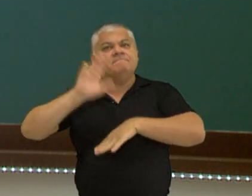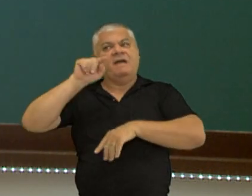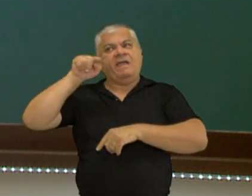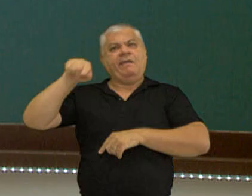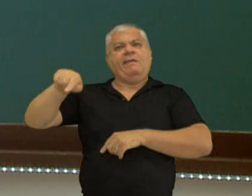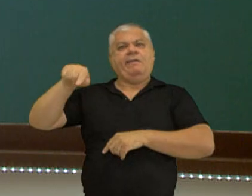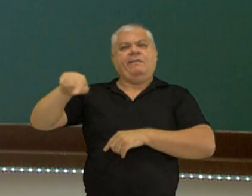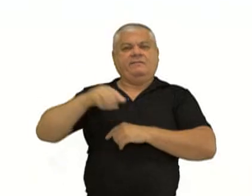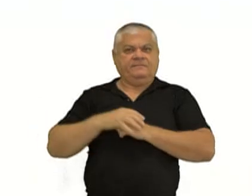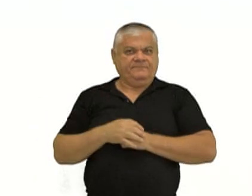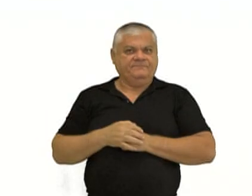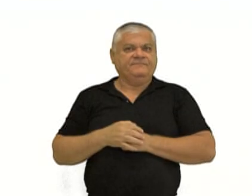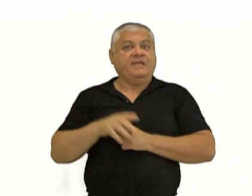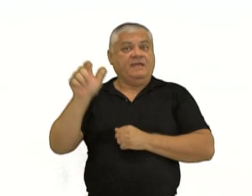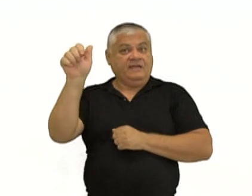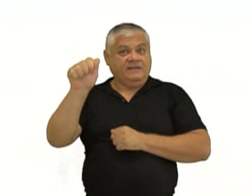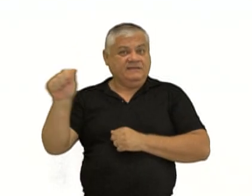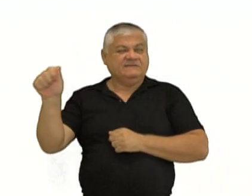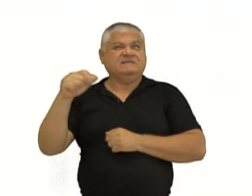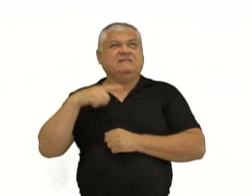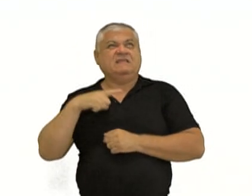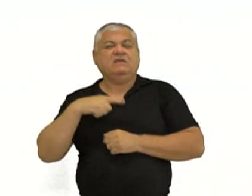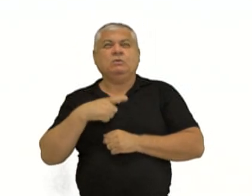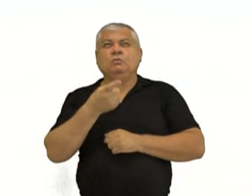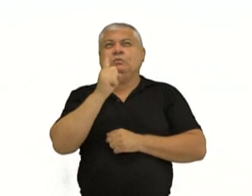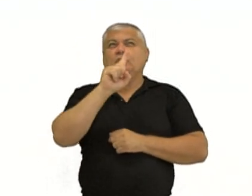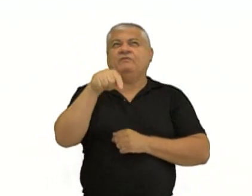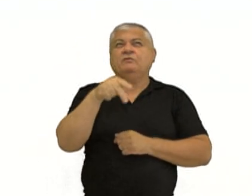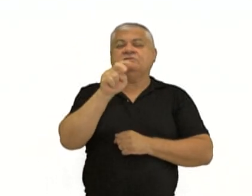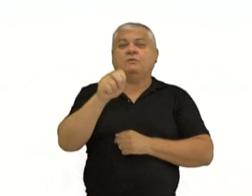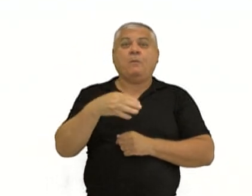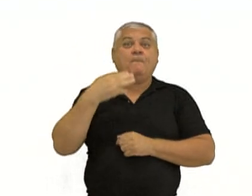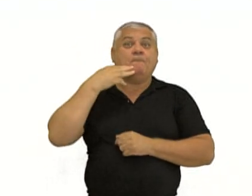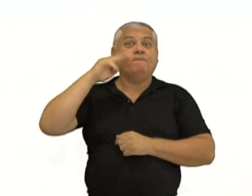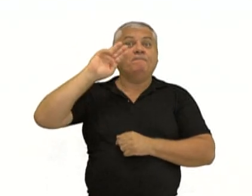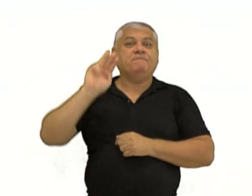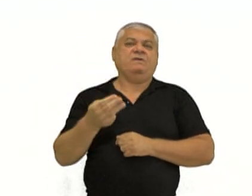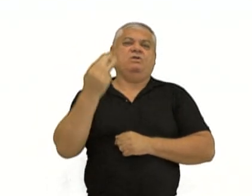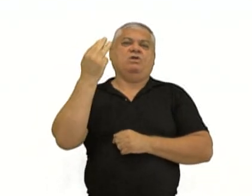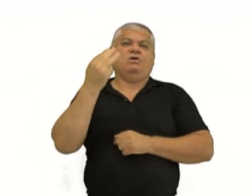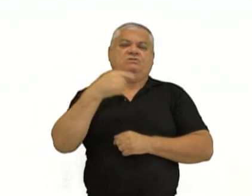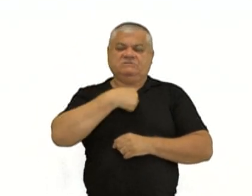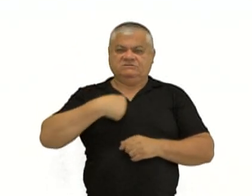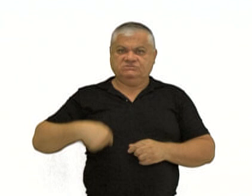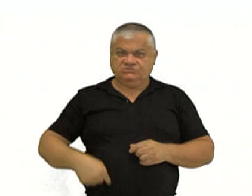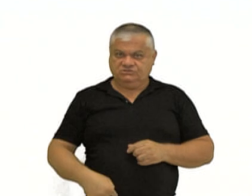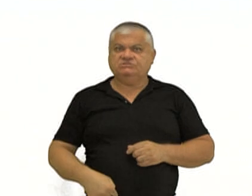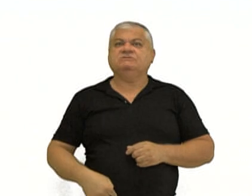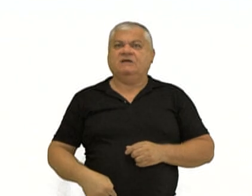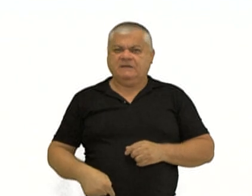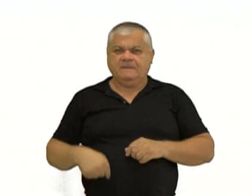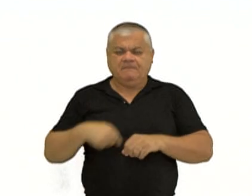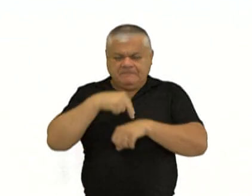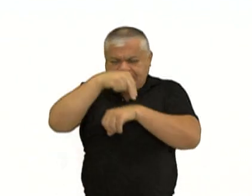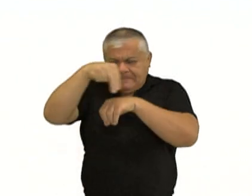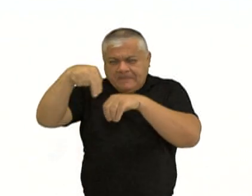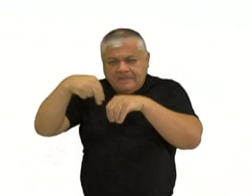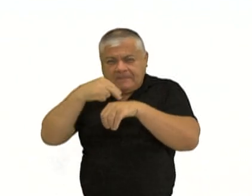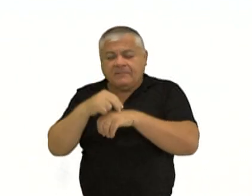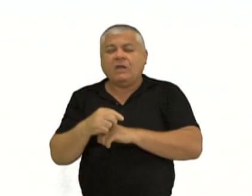está na Ásia. Nós temos em torno de 1,5 bilhões de pessoas na China, que é um país da Ásia,